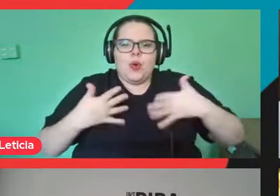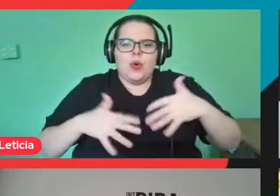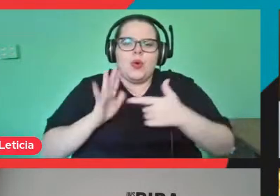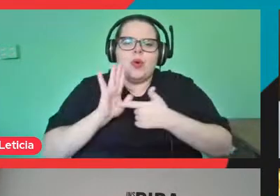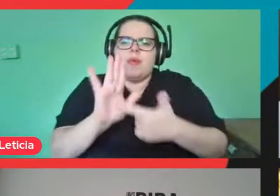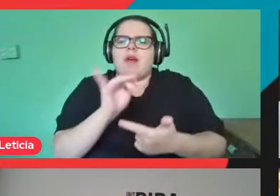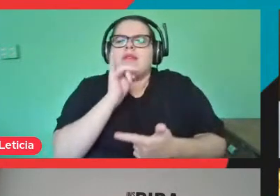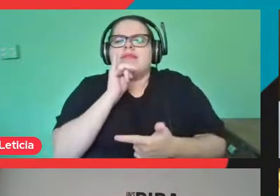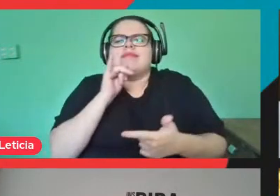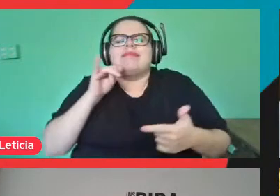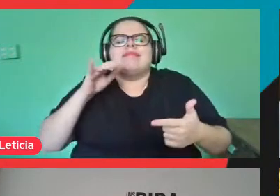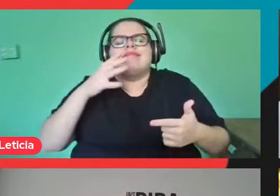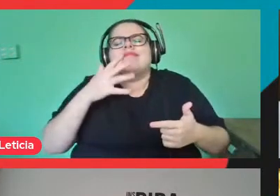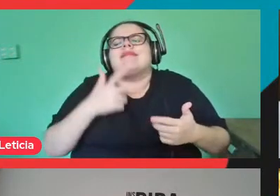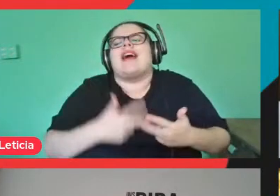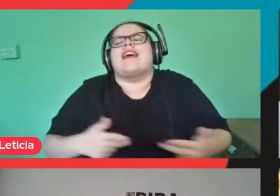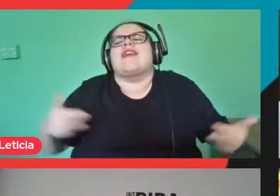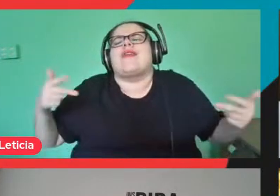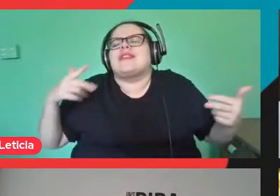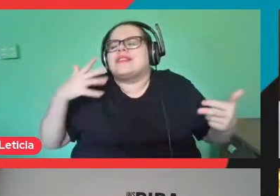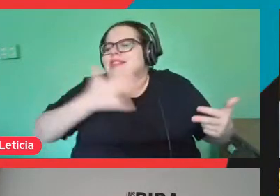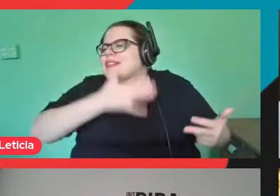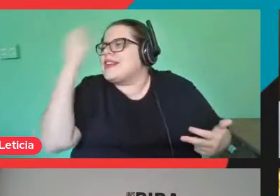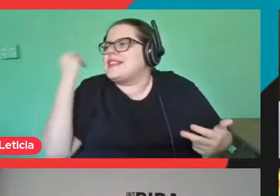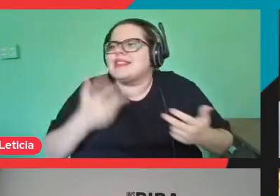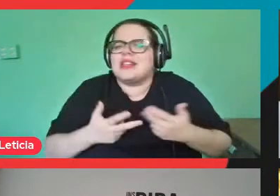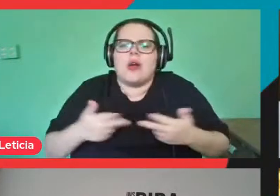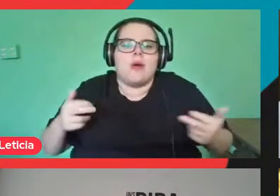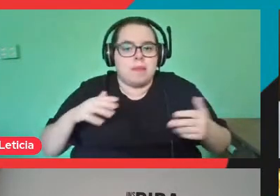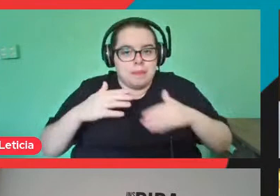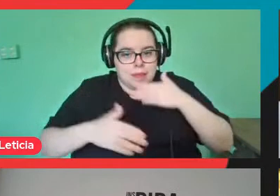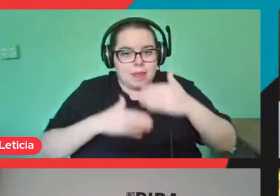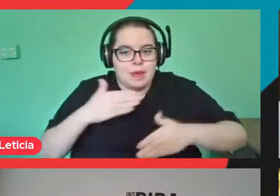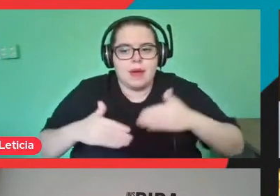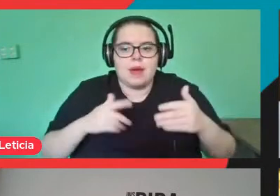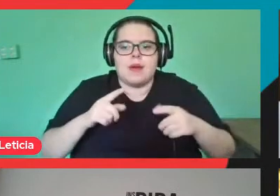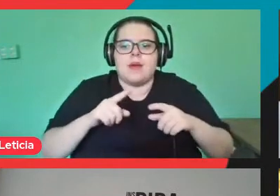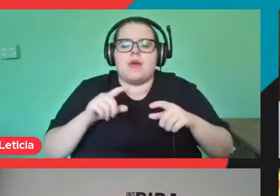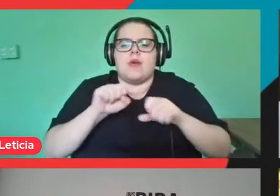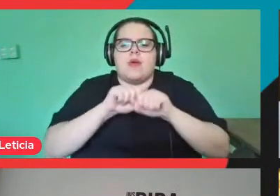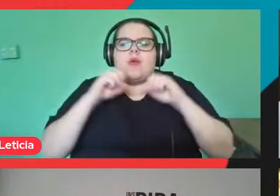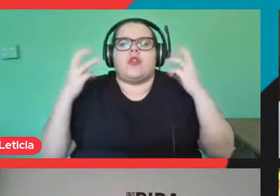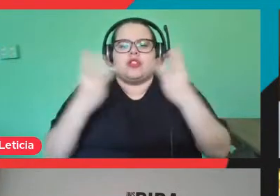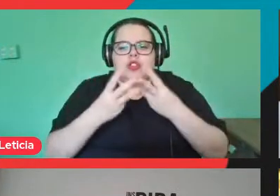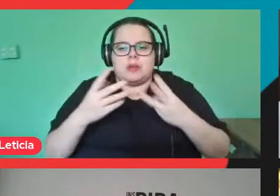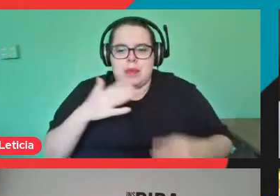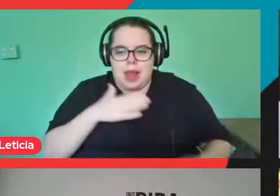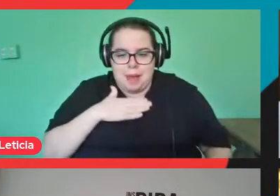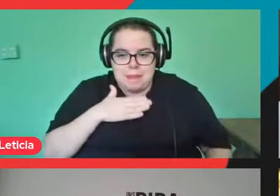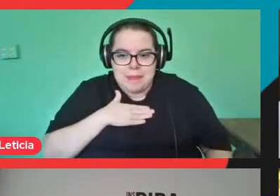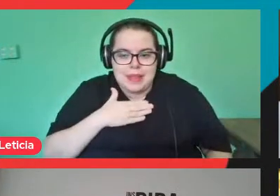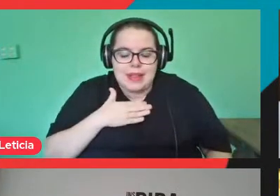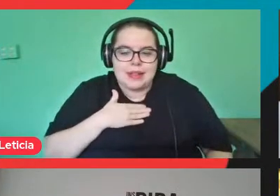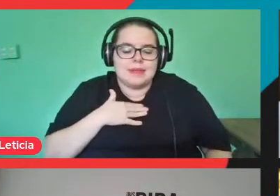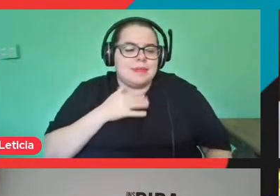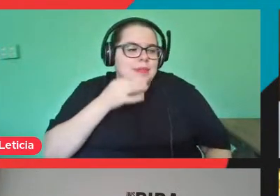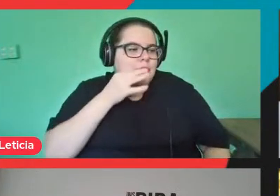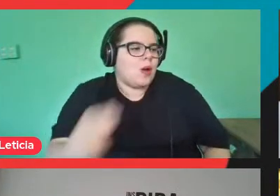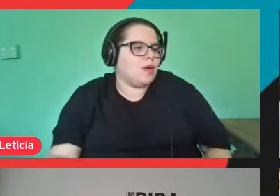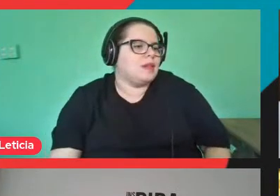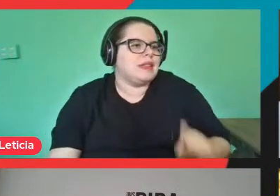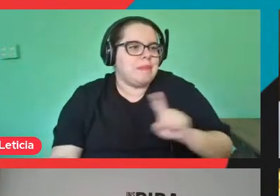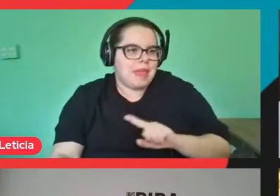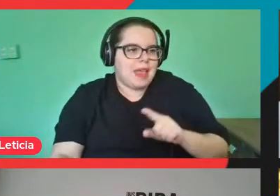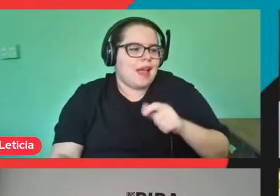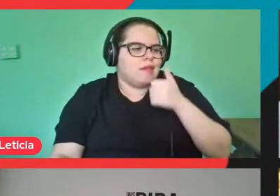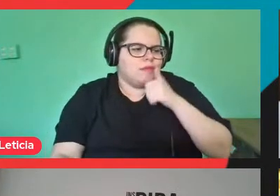tenham sido esquecidas, né? E durante o workshop, pelo menos para mim, assim, com certeza as meninas